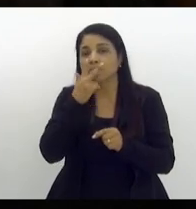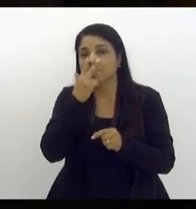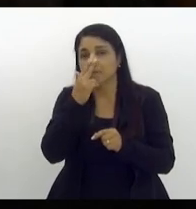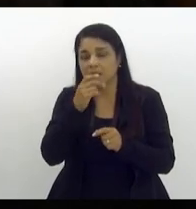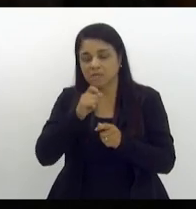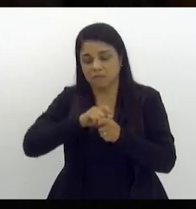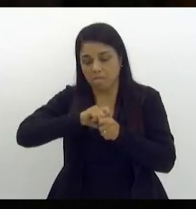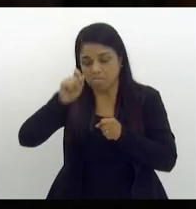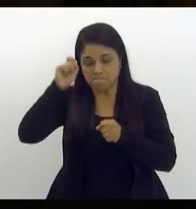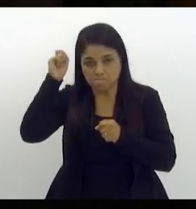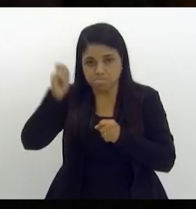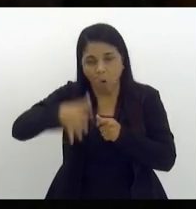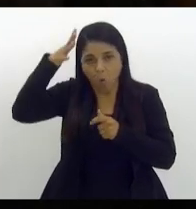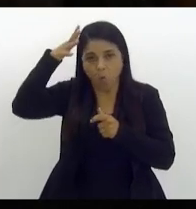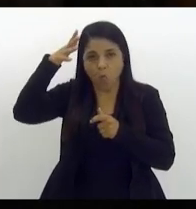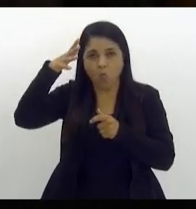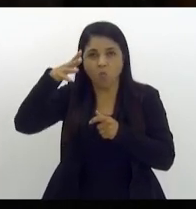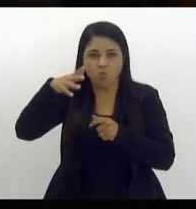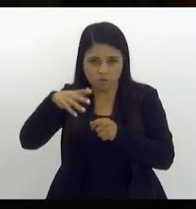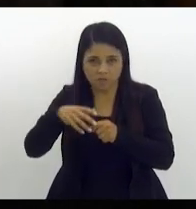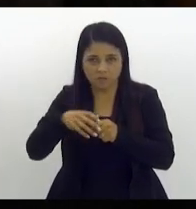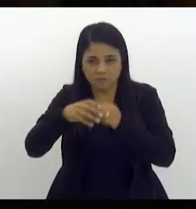bombardeada